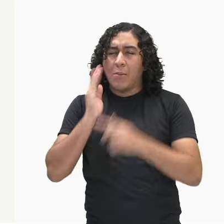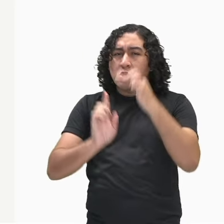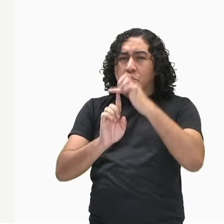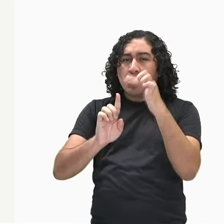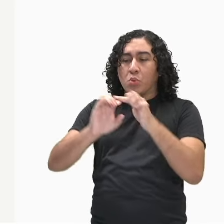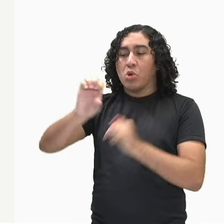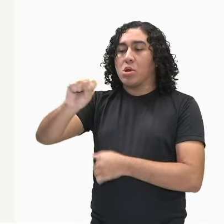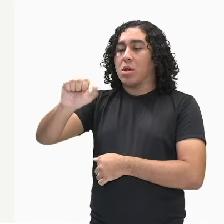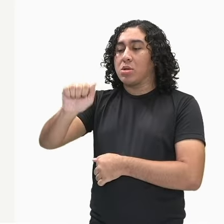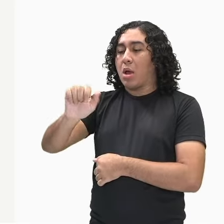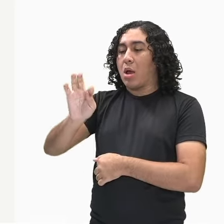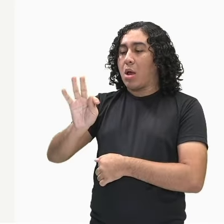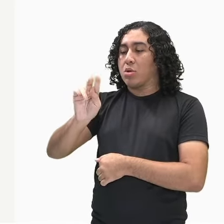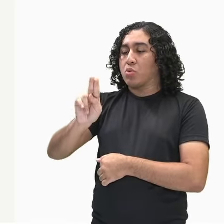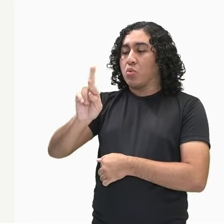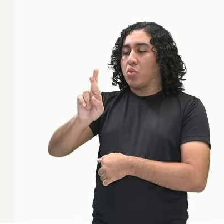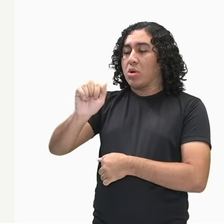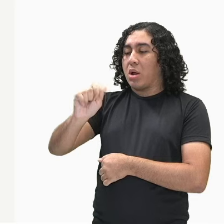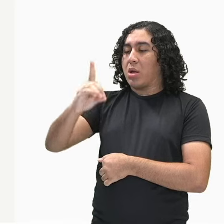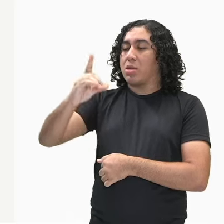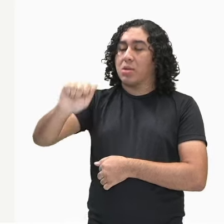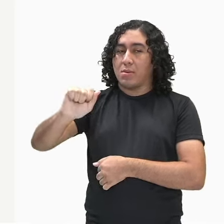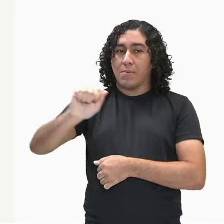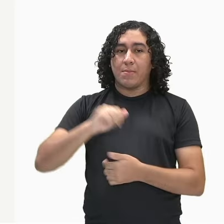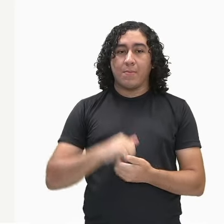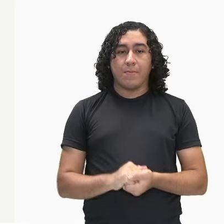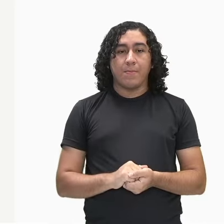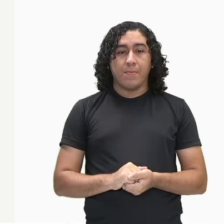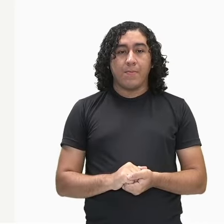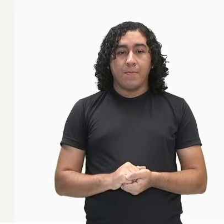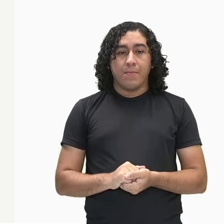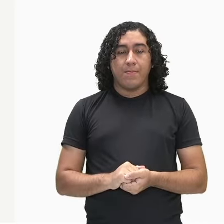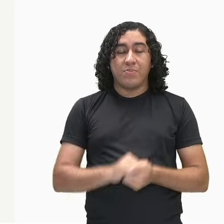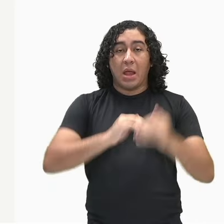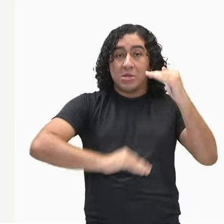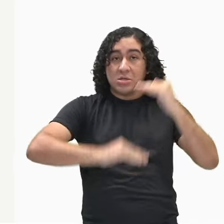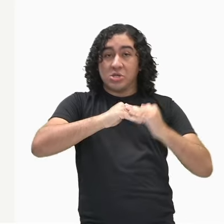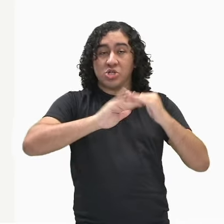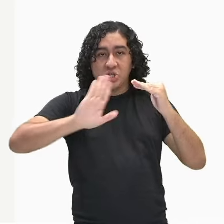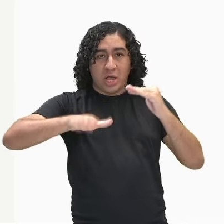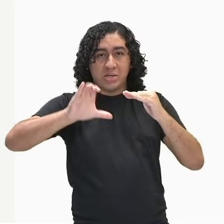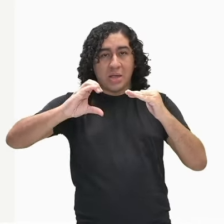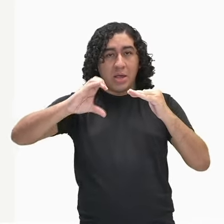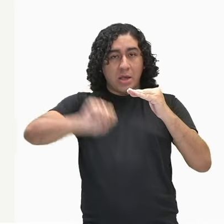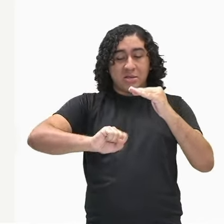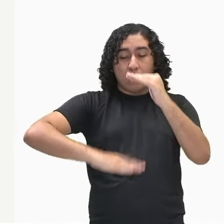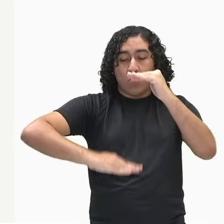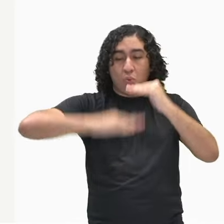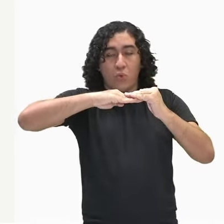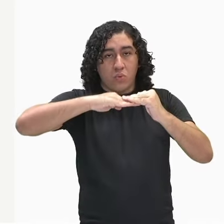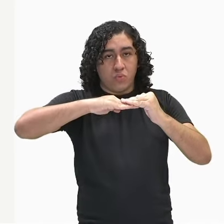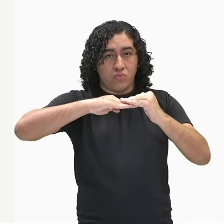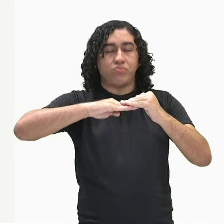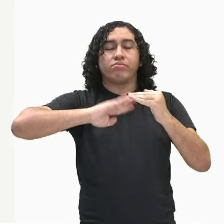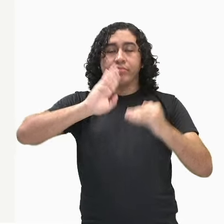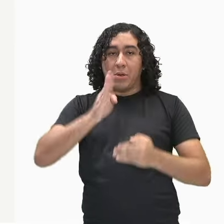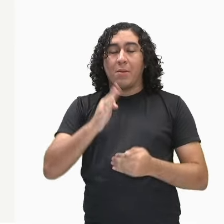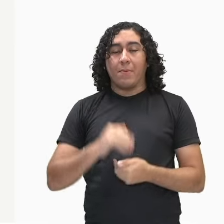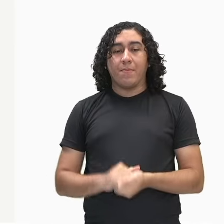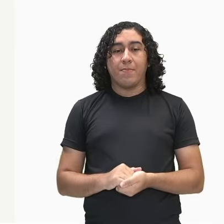seja, são aquelas substâncias que atingiram o coeficiente de solubilidade, o limite, né? Está